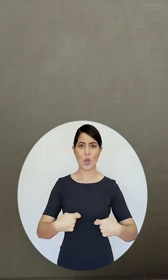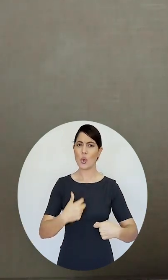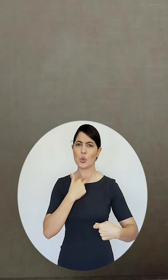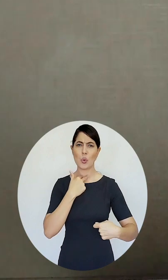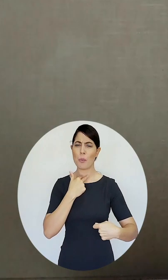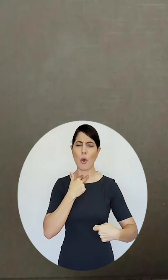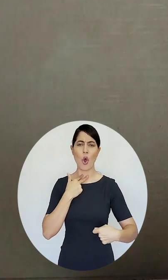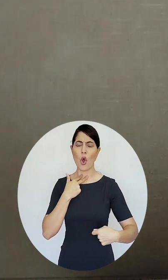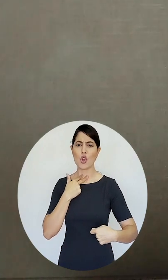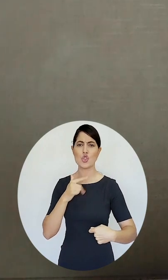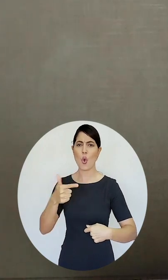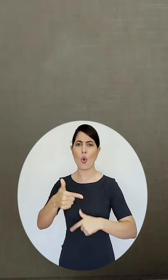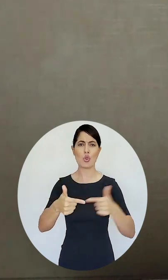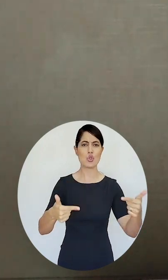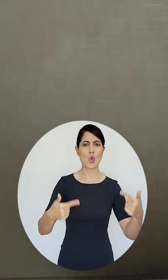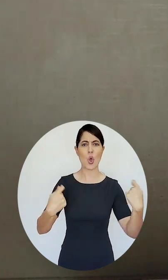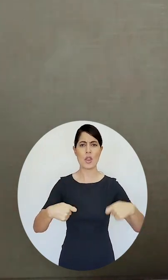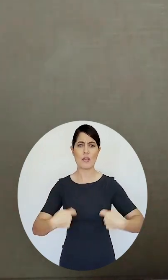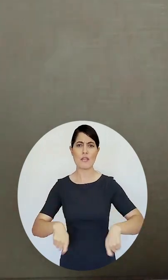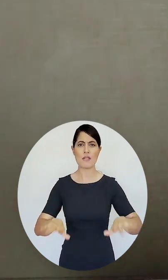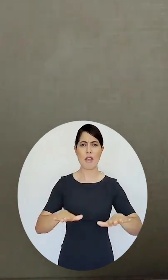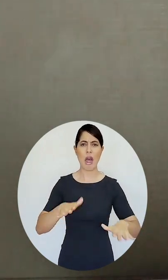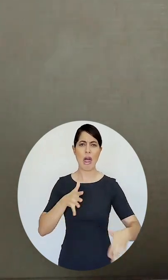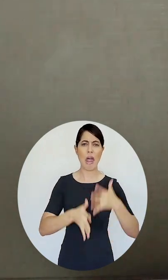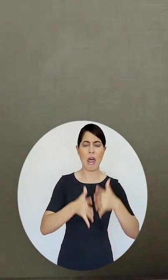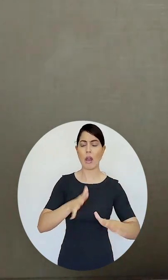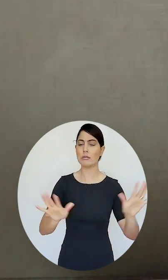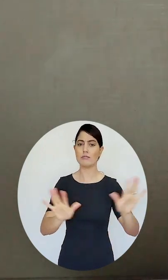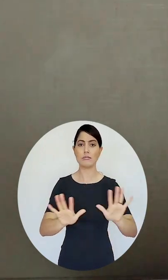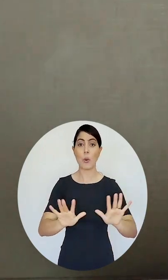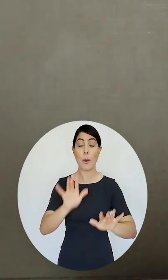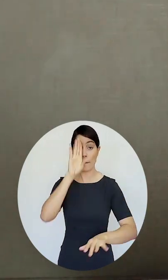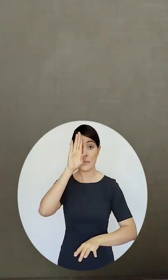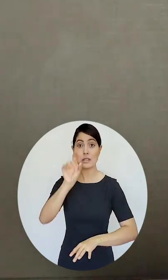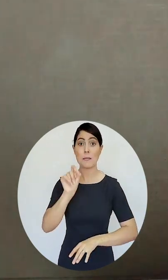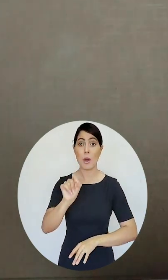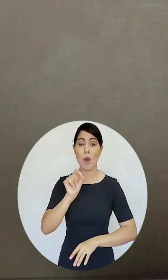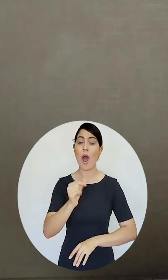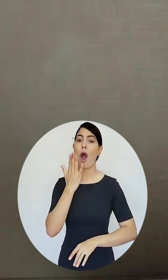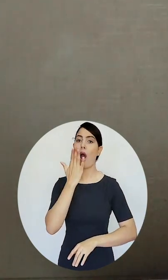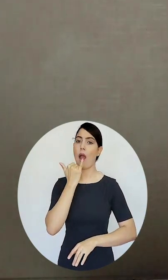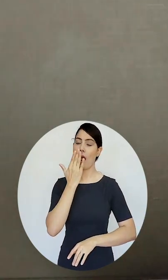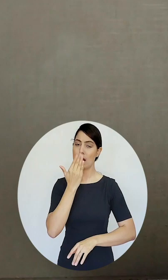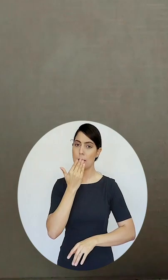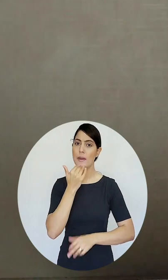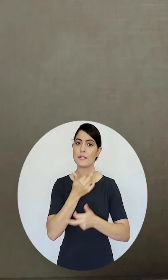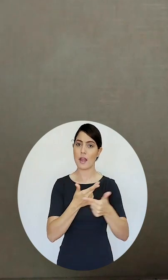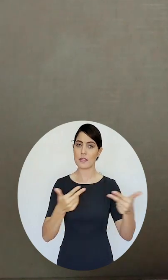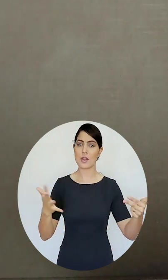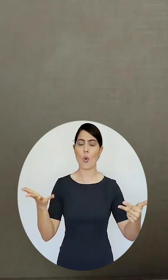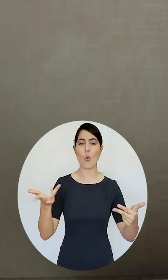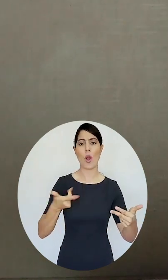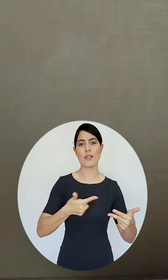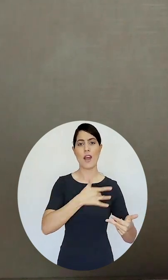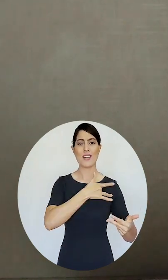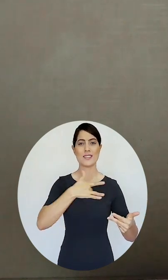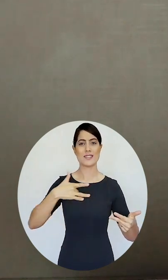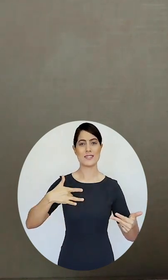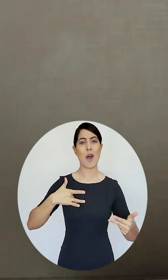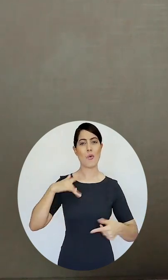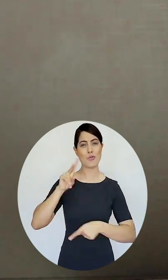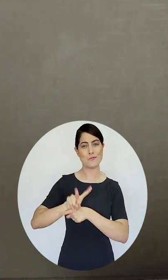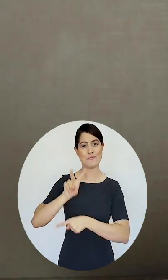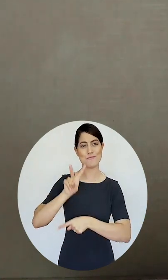suficiente, sem comprometer o acesso a outras necessidades essenciais, tendo como base práticas alimentares promotoras